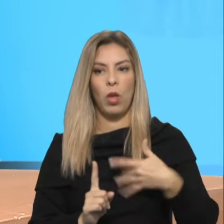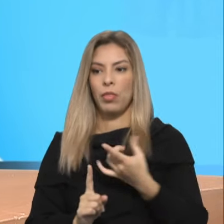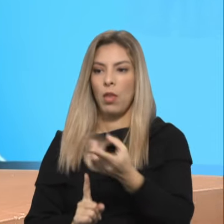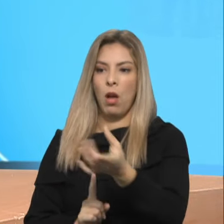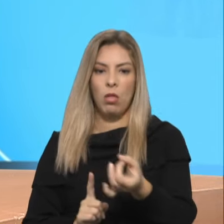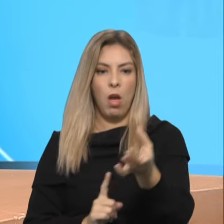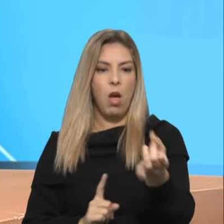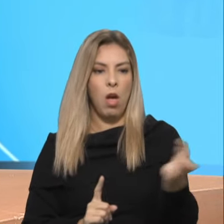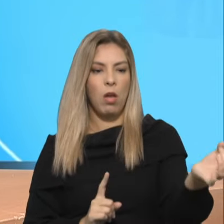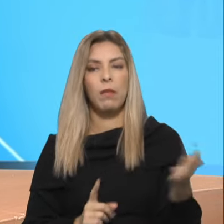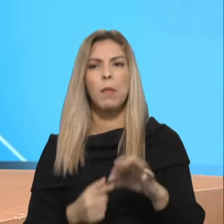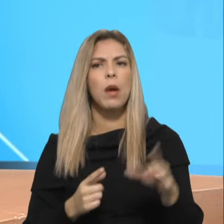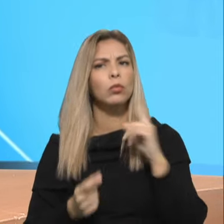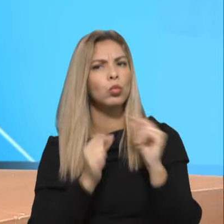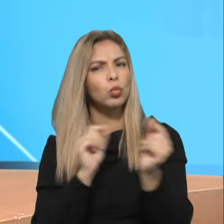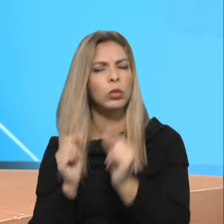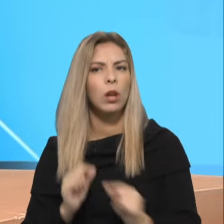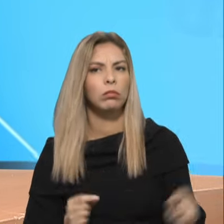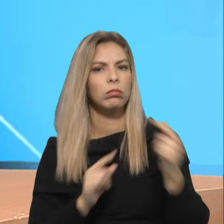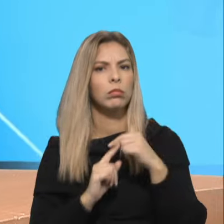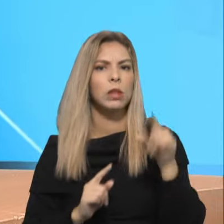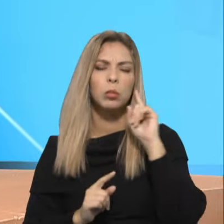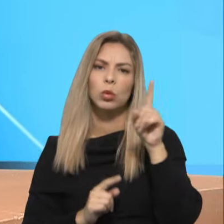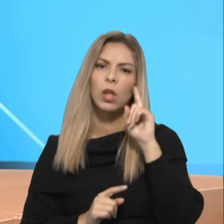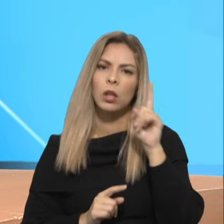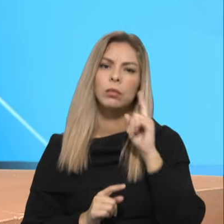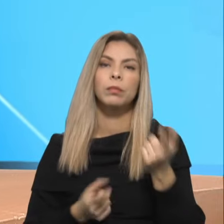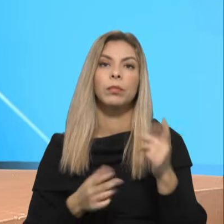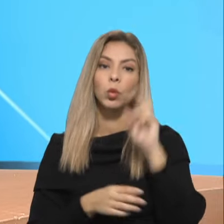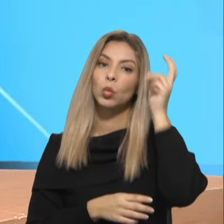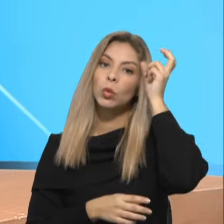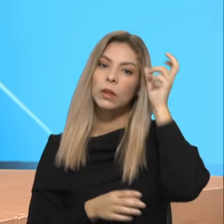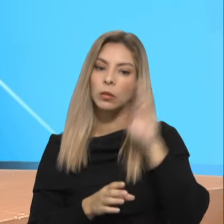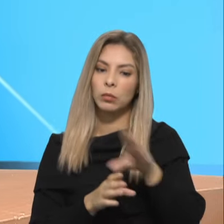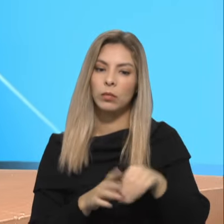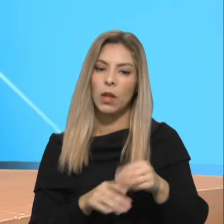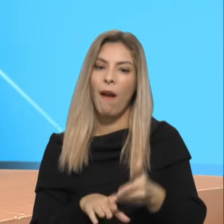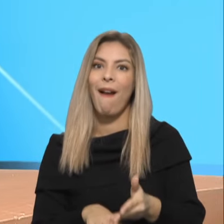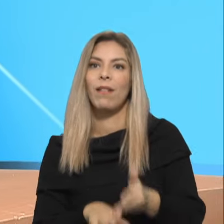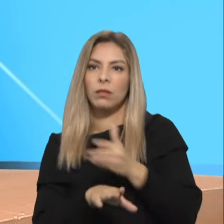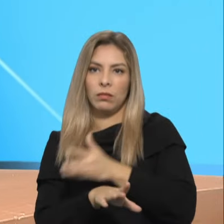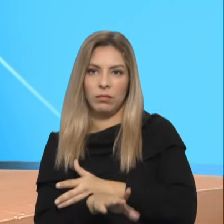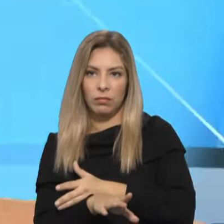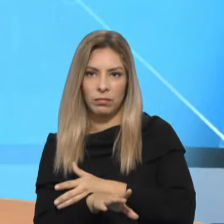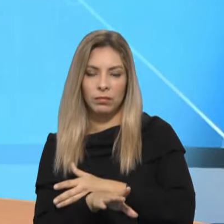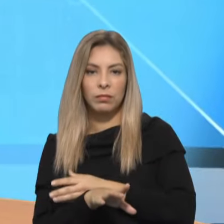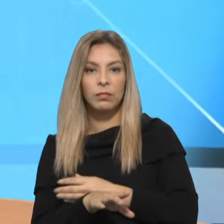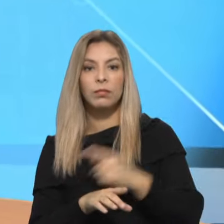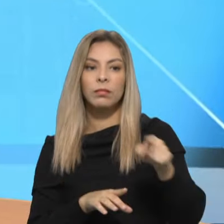teológica muito interessante, introduzindo um conceito novo, que é o conceito de antecipação. e diz que Maria foi